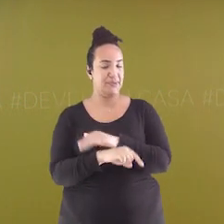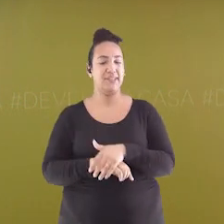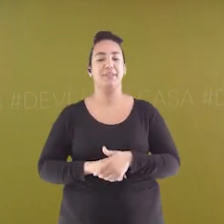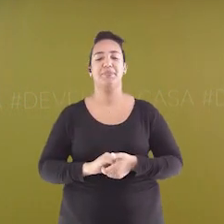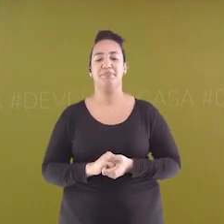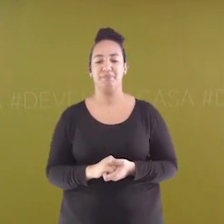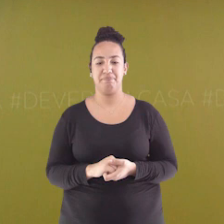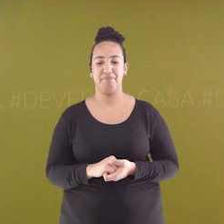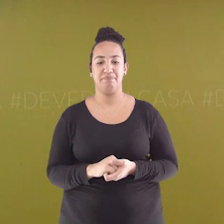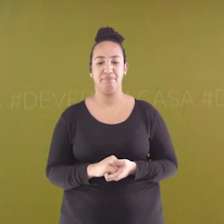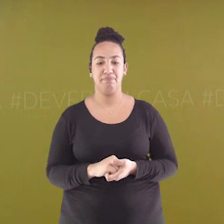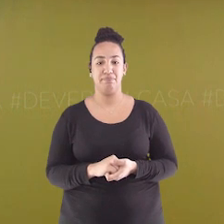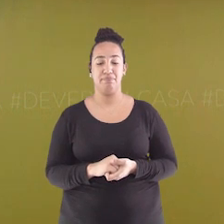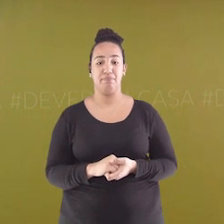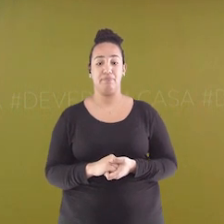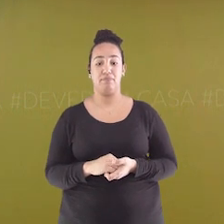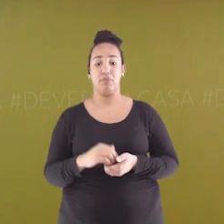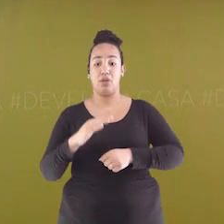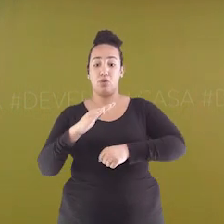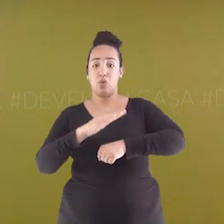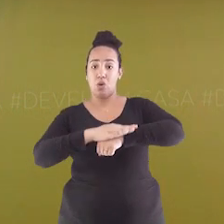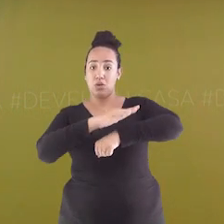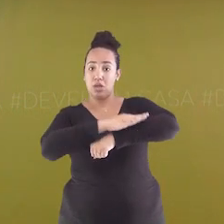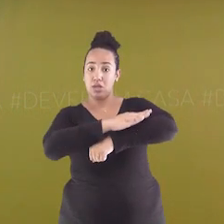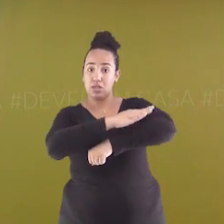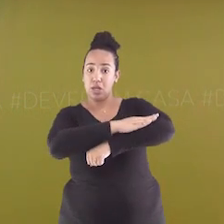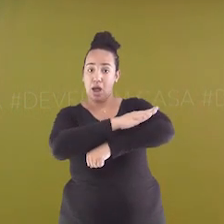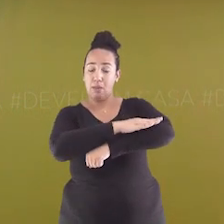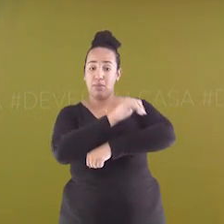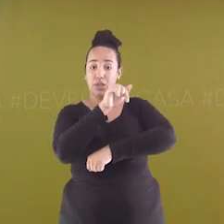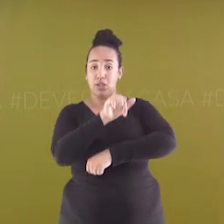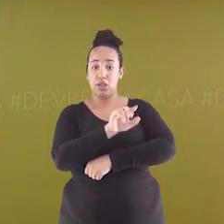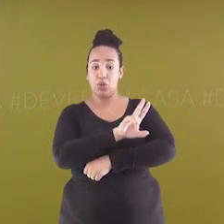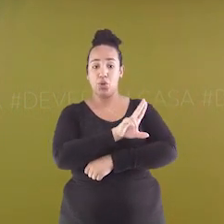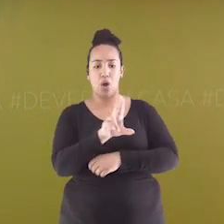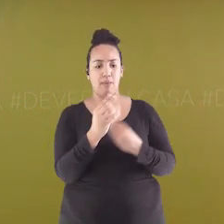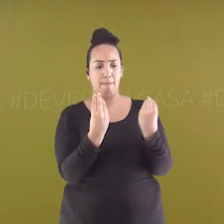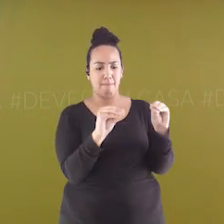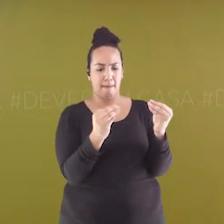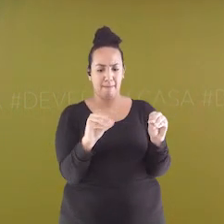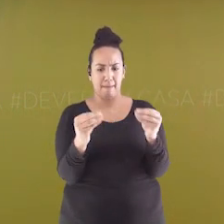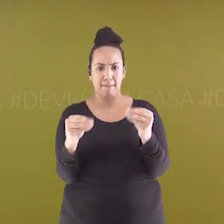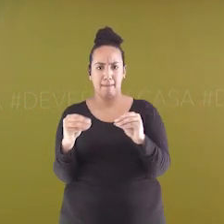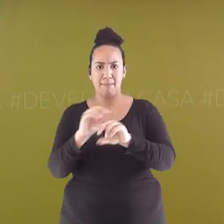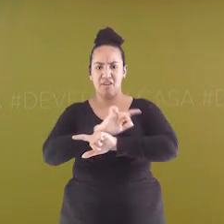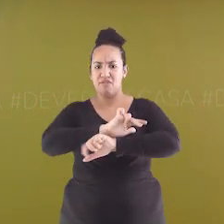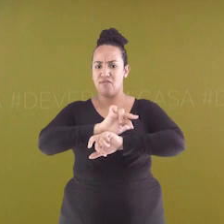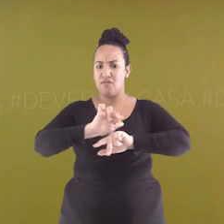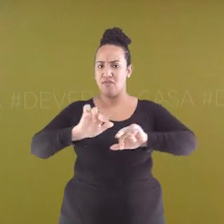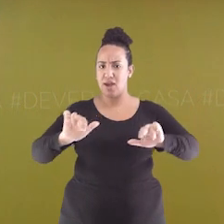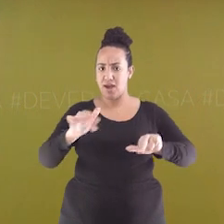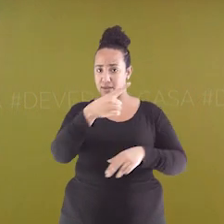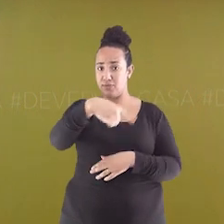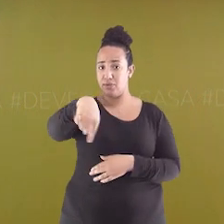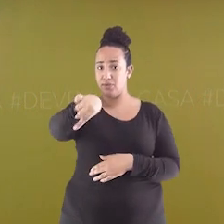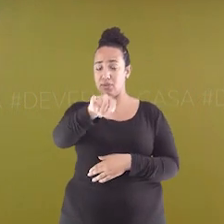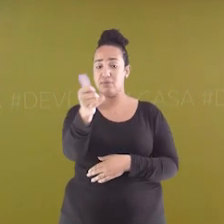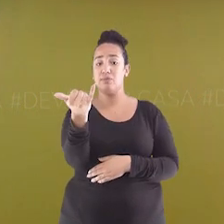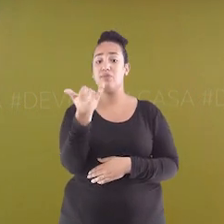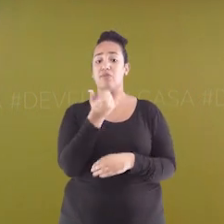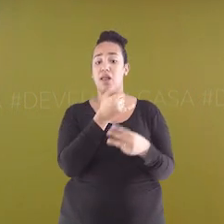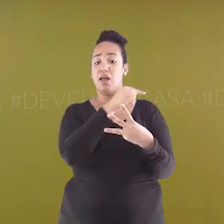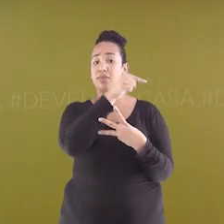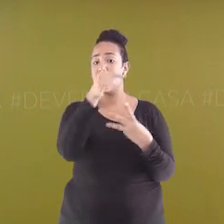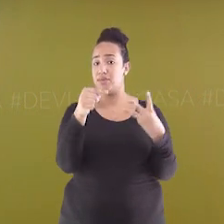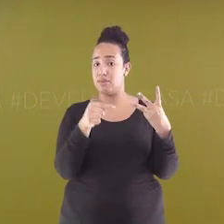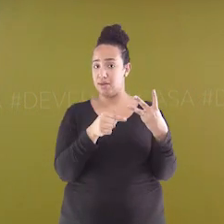Vamos lá. O sapo Jove colou várias etiquetas na coisa escamosa. Cite três